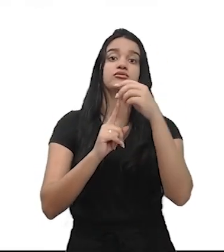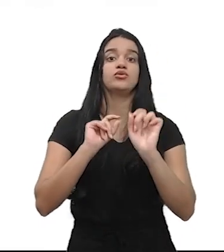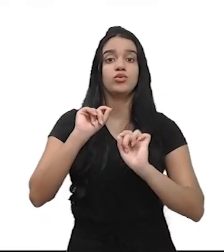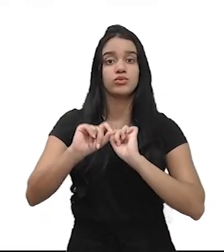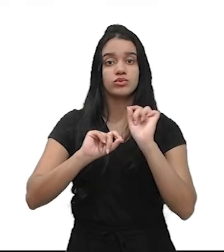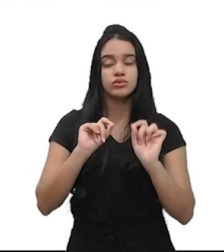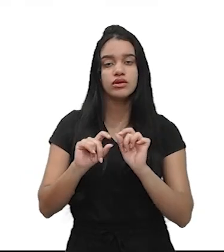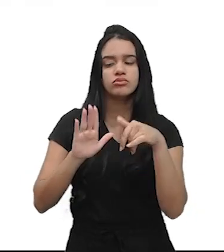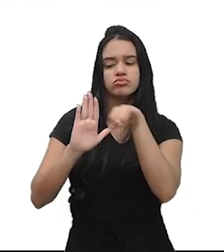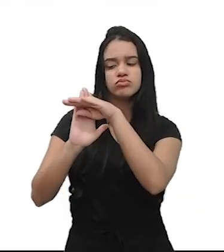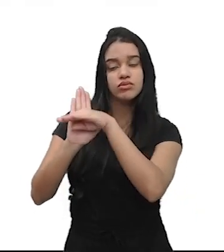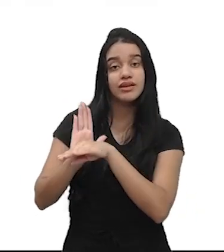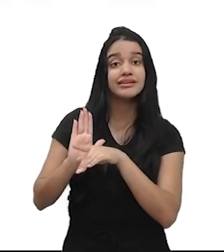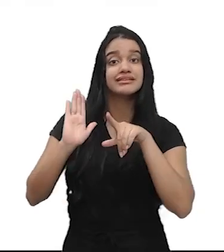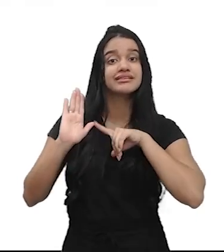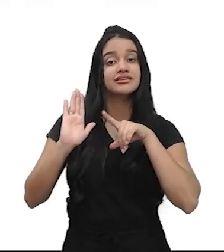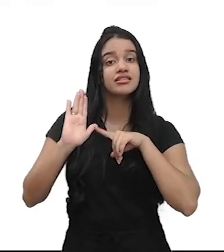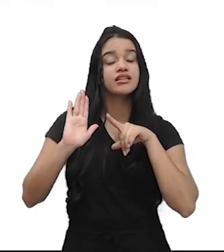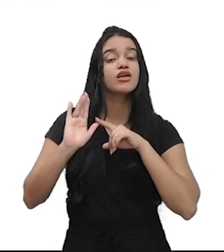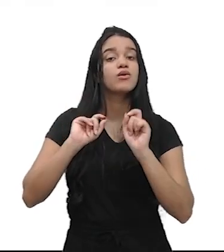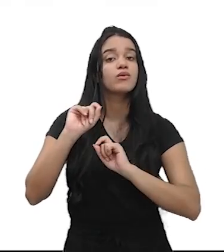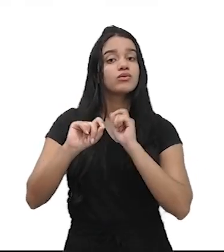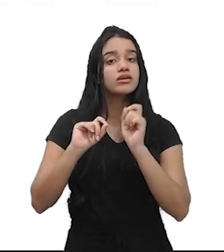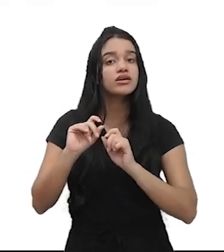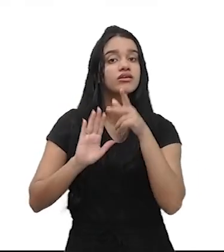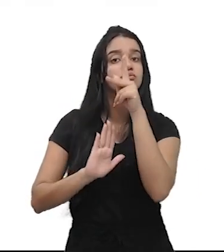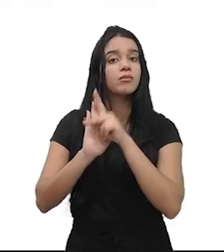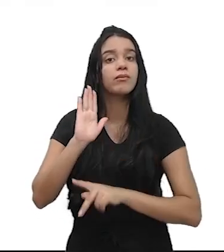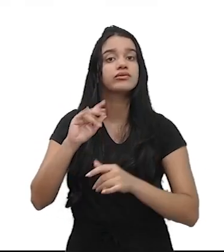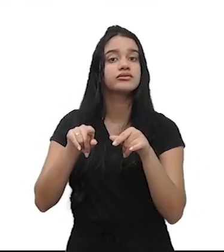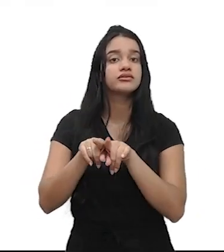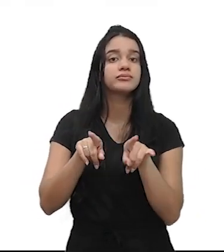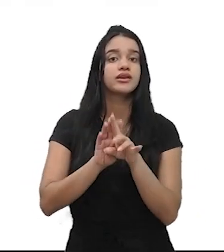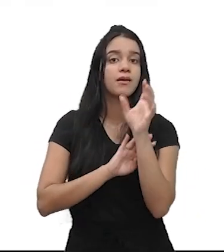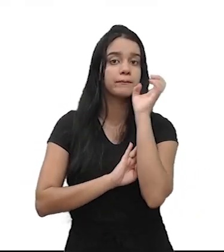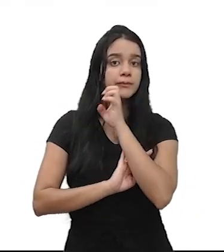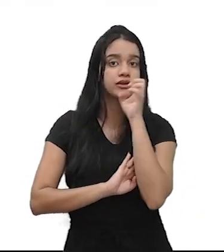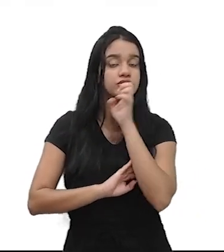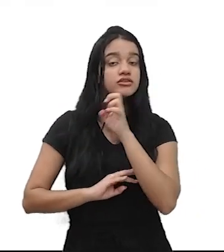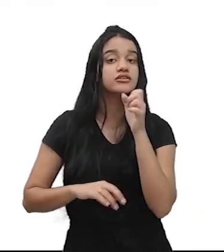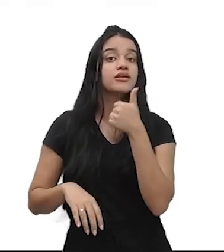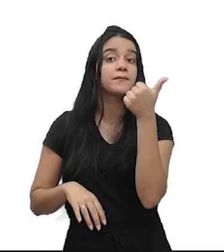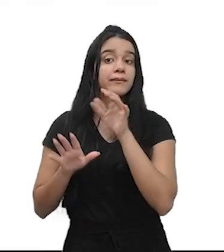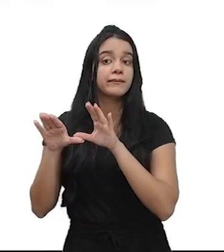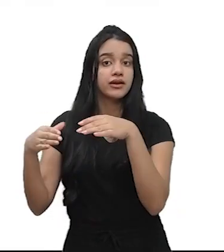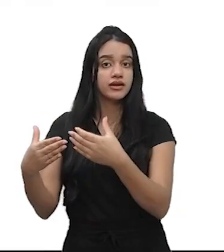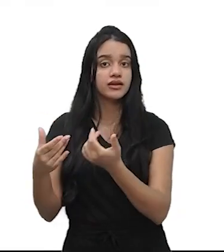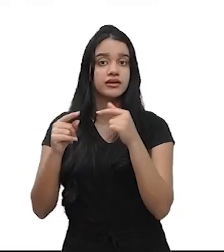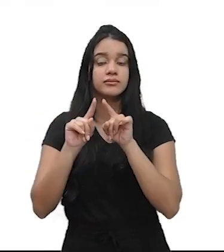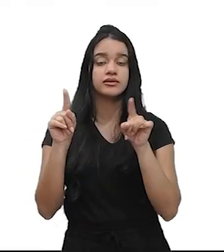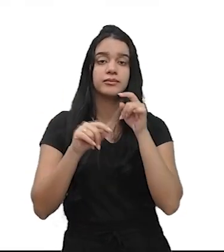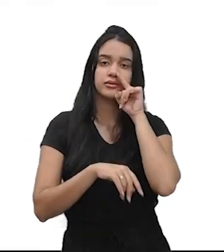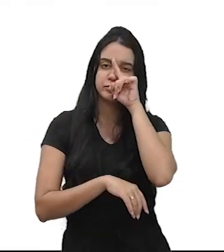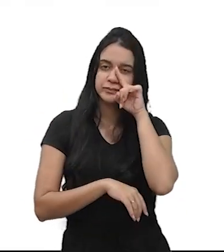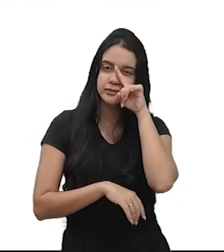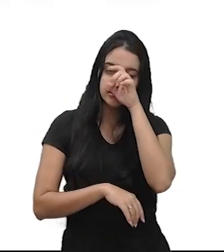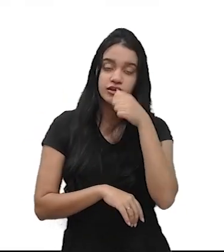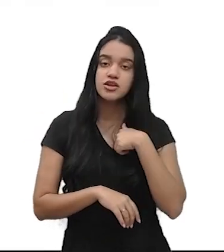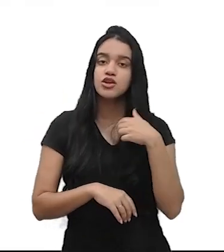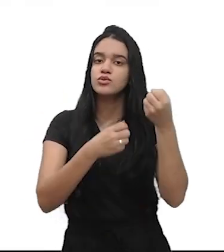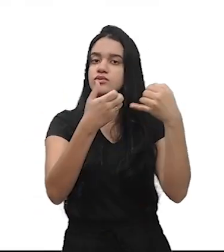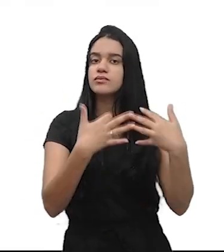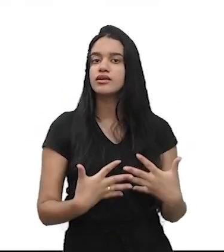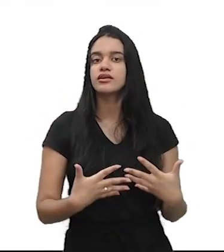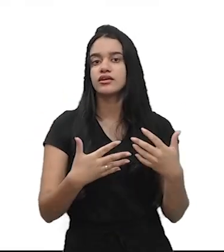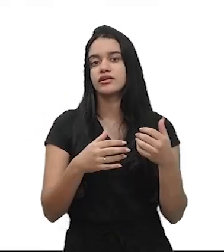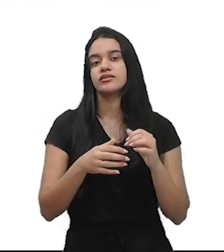procedimentos que estão descritos lá no plano de emergência para a composição dessa primeira equipe, tá? Então, o grau de risco, né, como eu havia falado aí